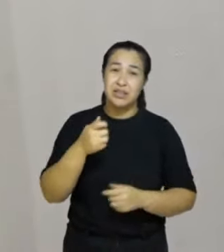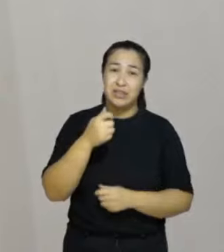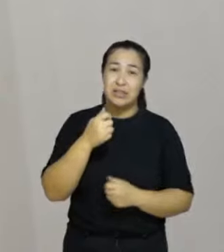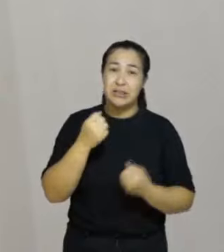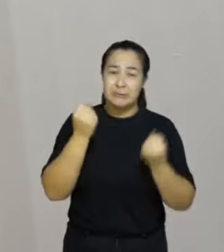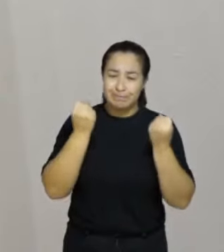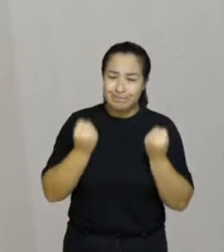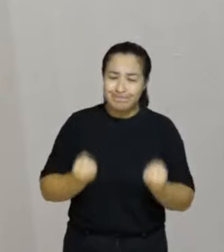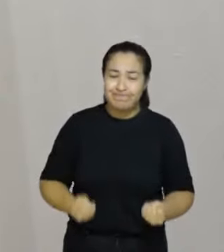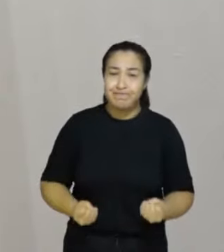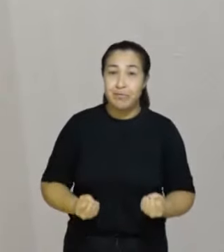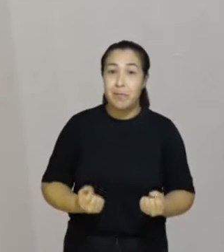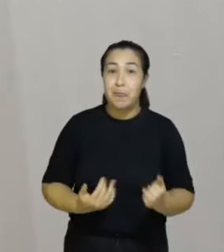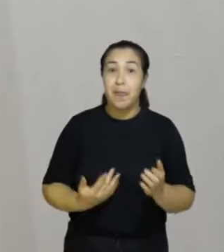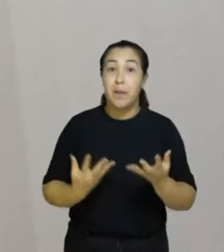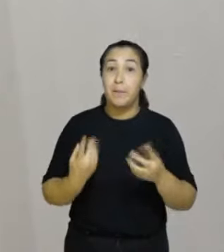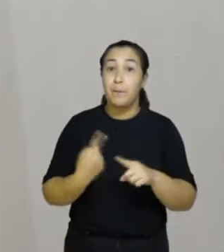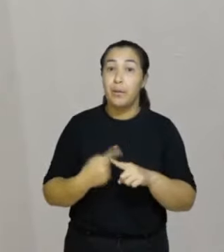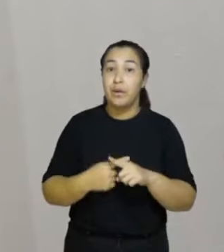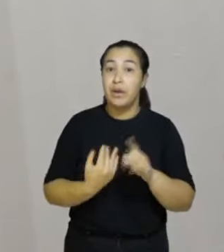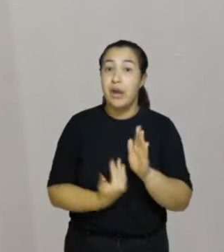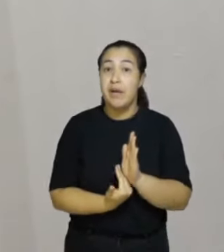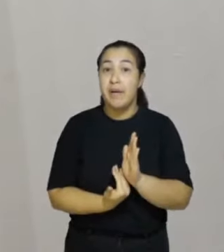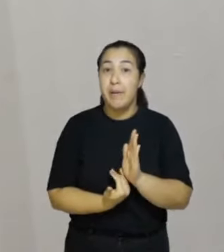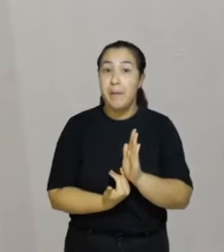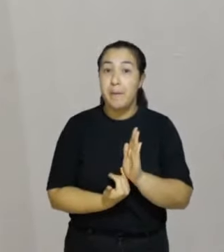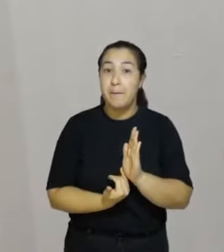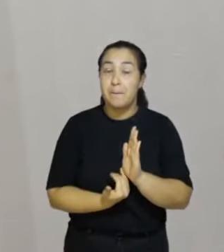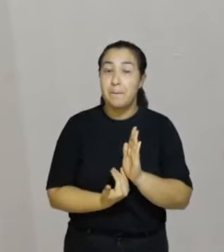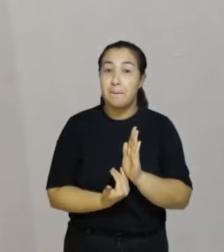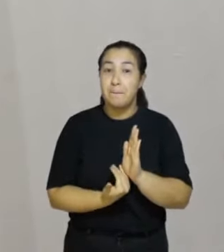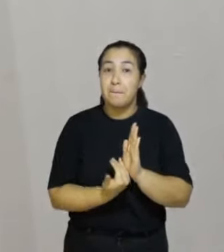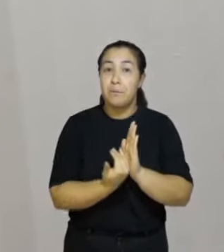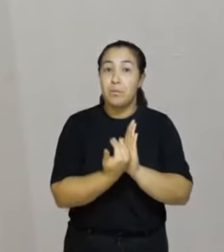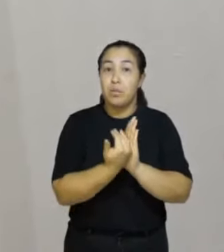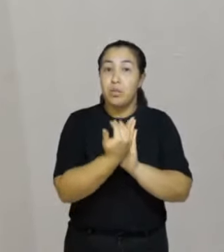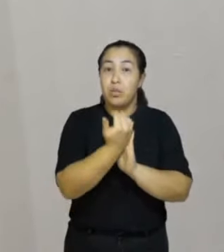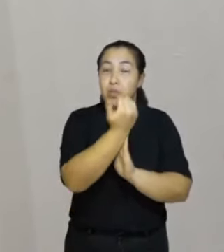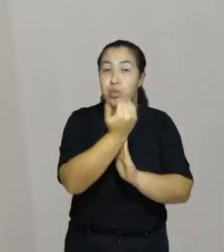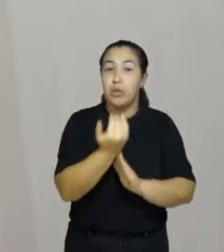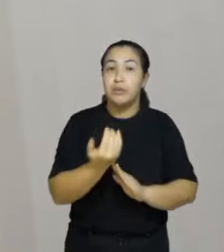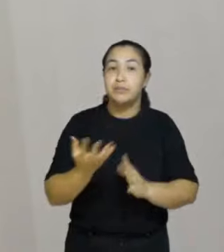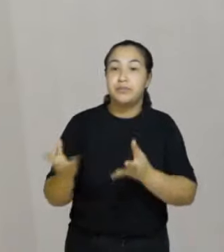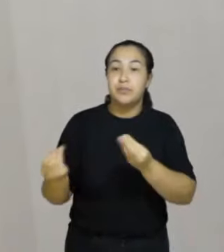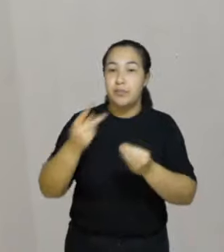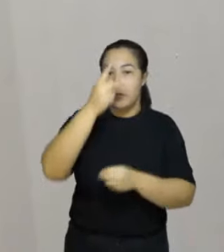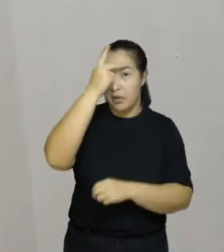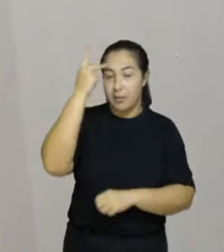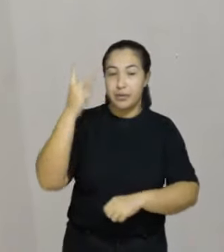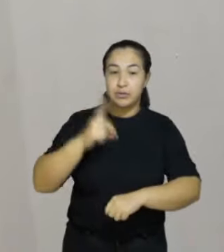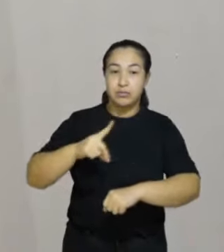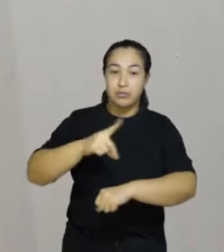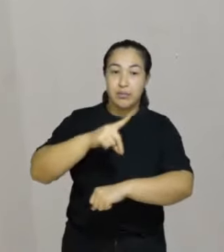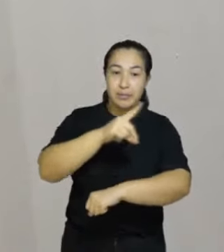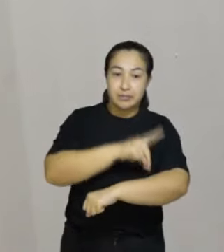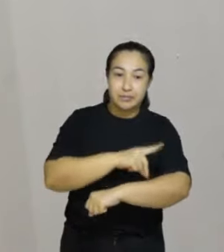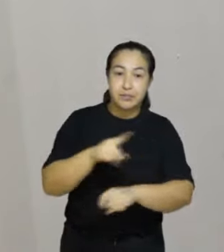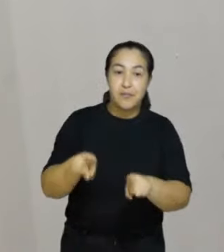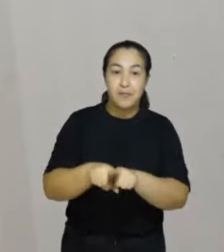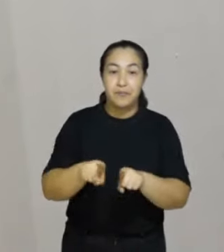crescimento do número de casos de dengue e de doenças respiratórias tem ocasionado esta alta